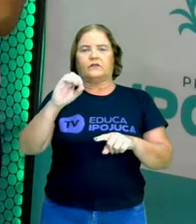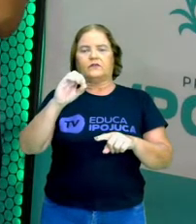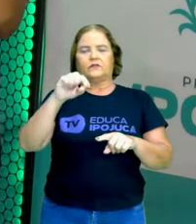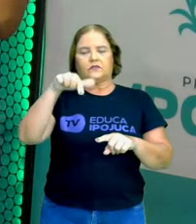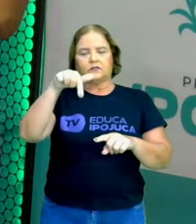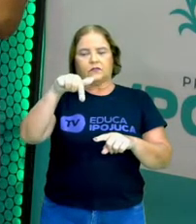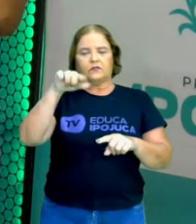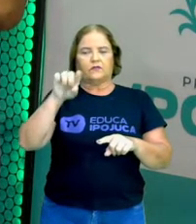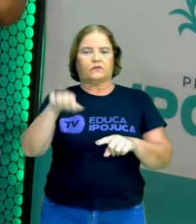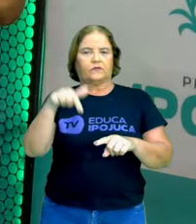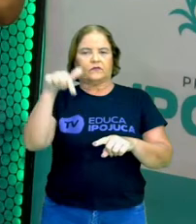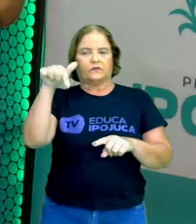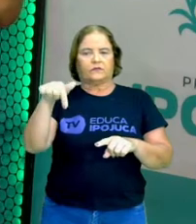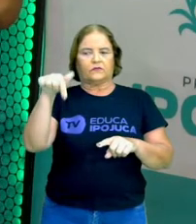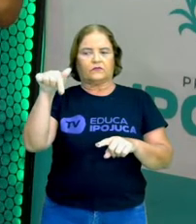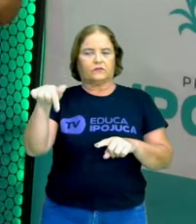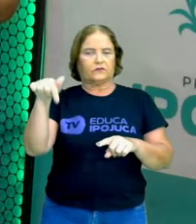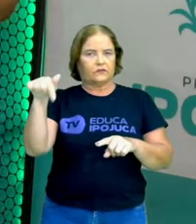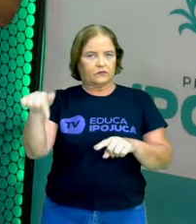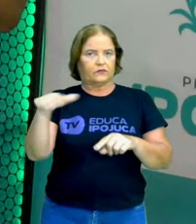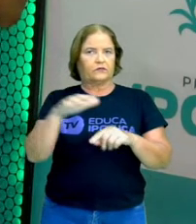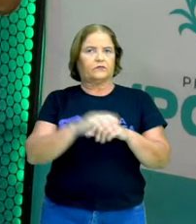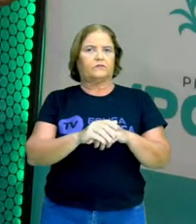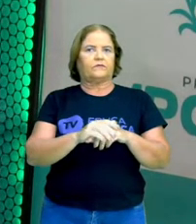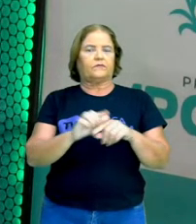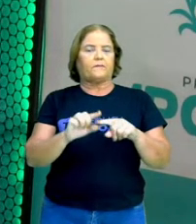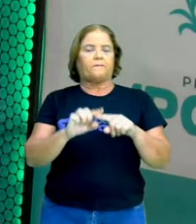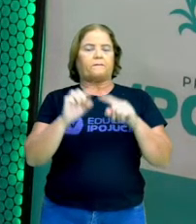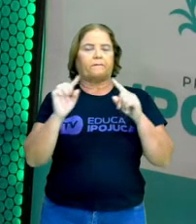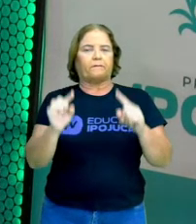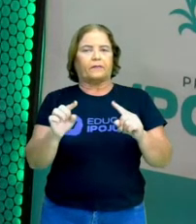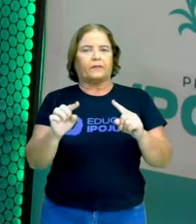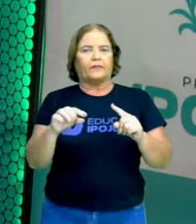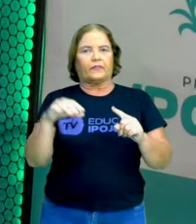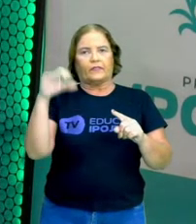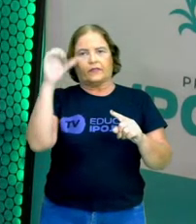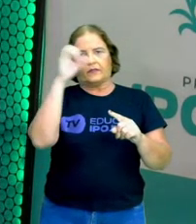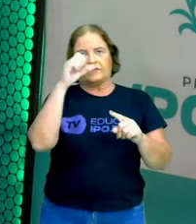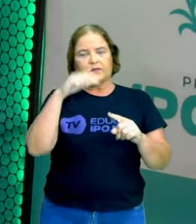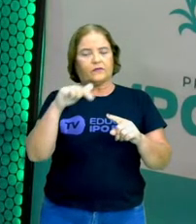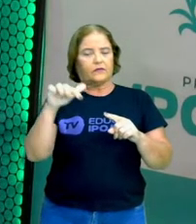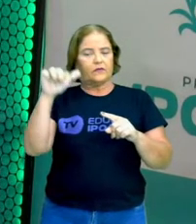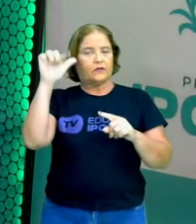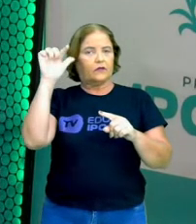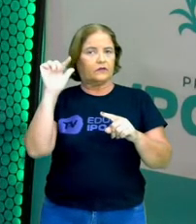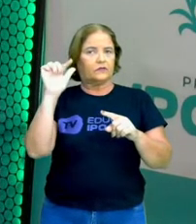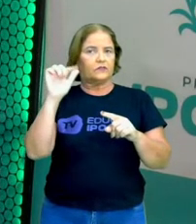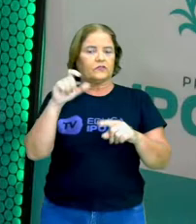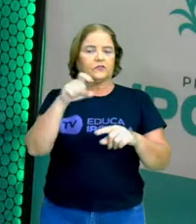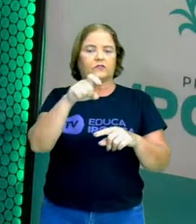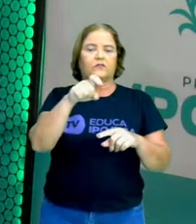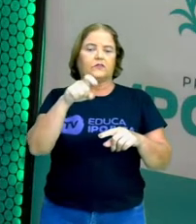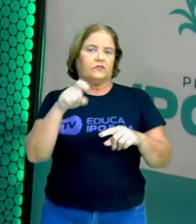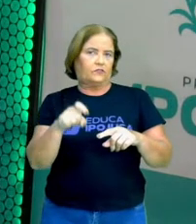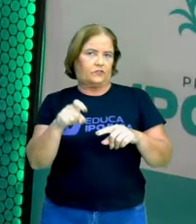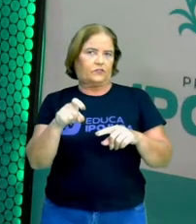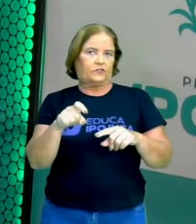7,7777, ok? Mas aprendemos logo em cima que x é